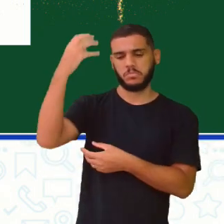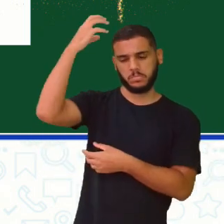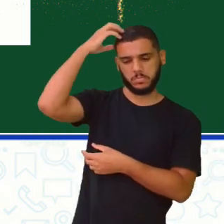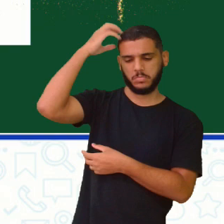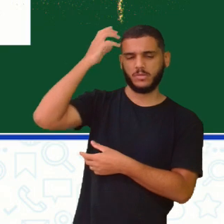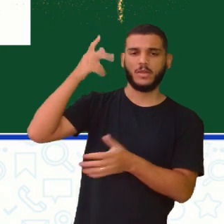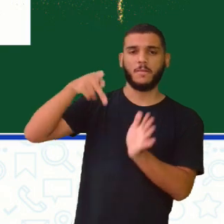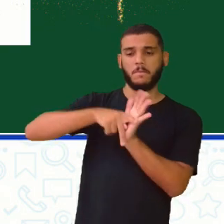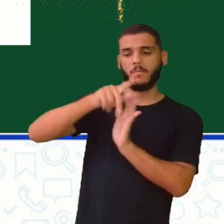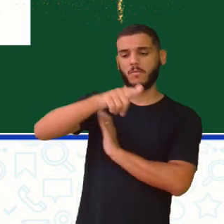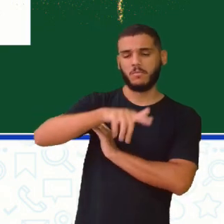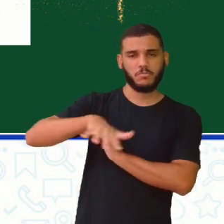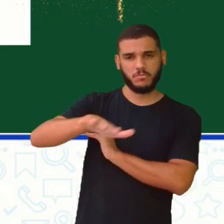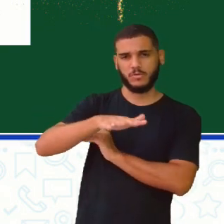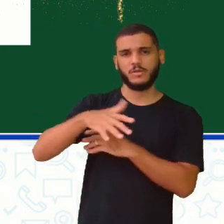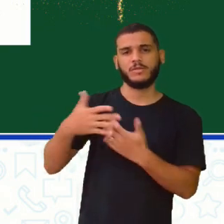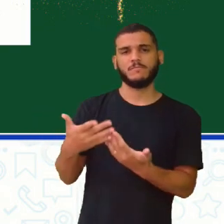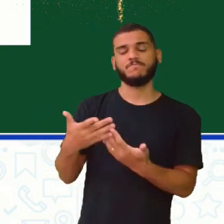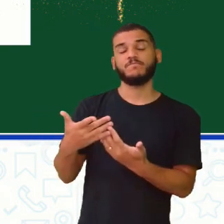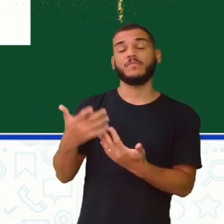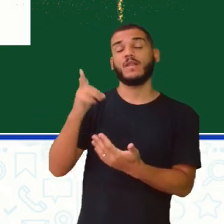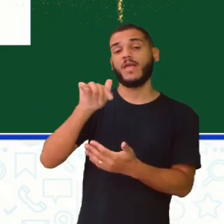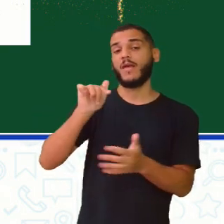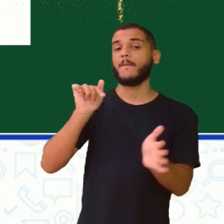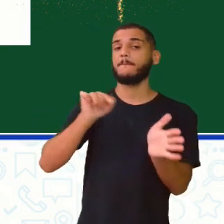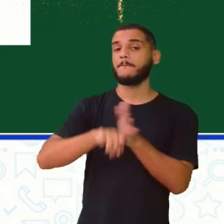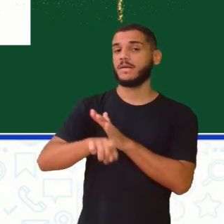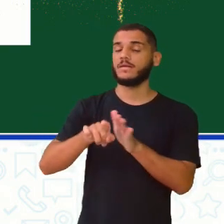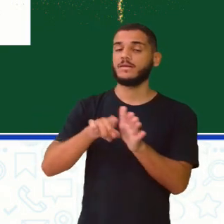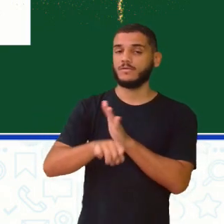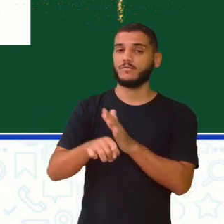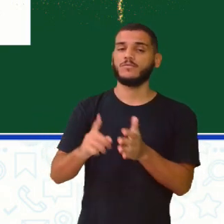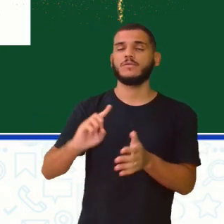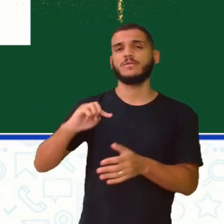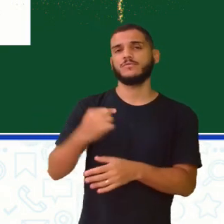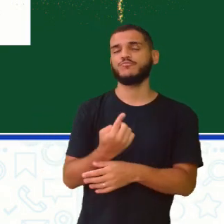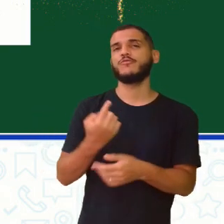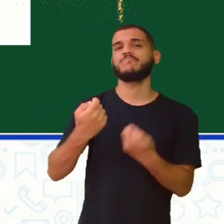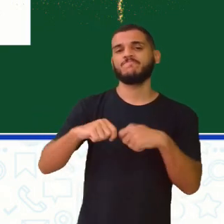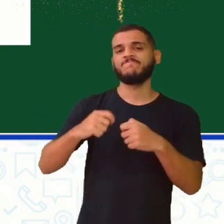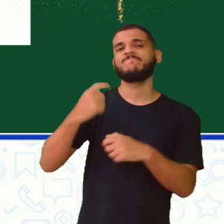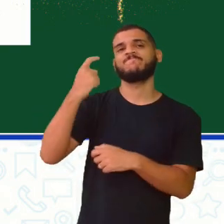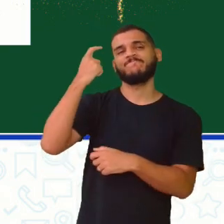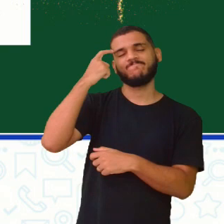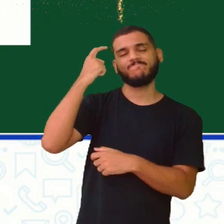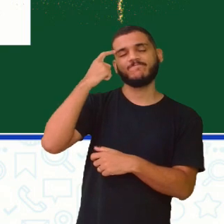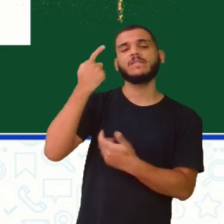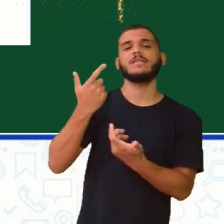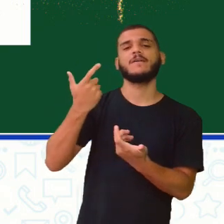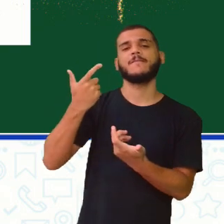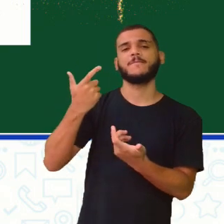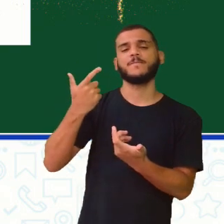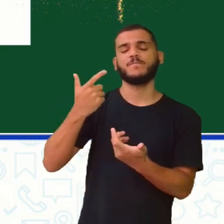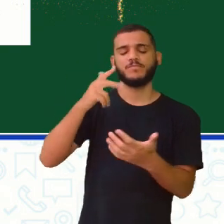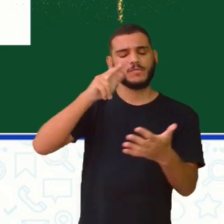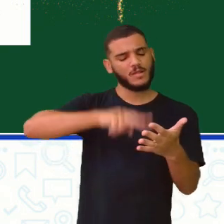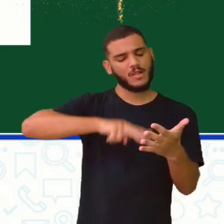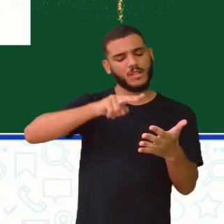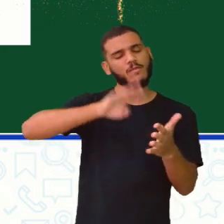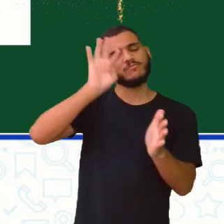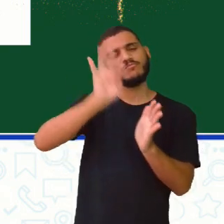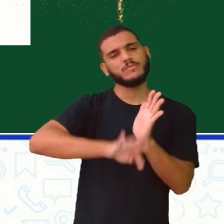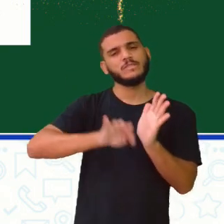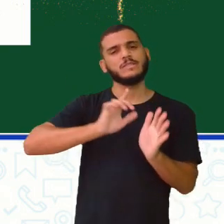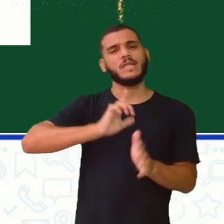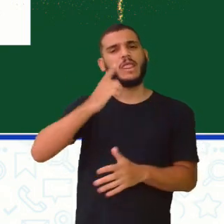local. Então, é uma pergunta, não é? Que nós fazemos lendo o texto e percebendo